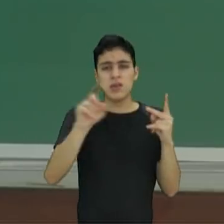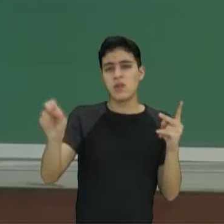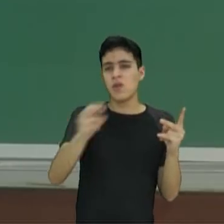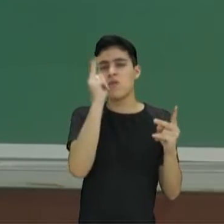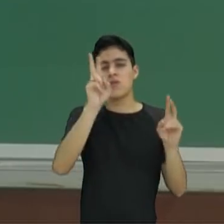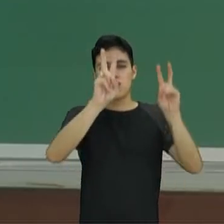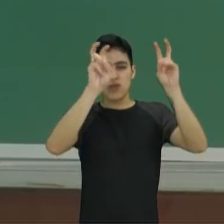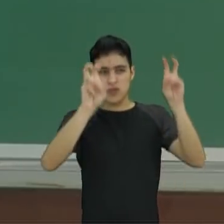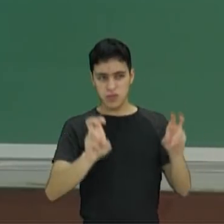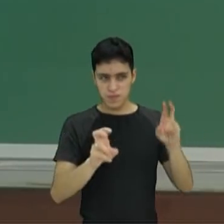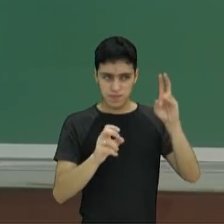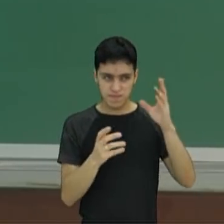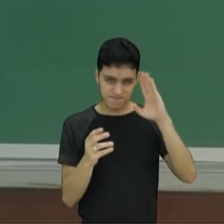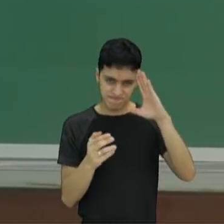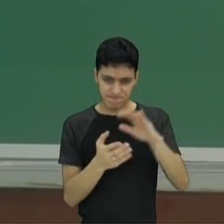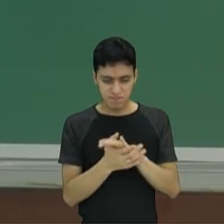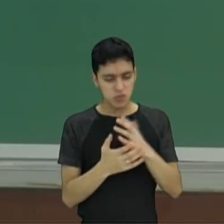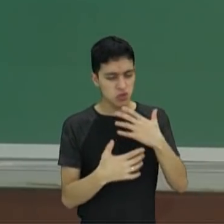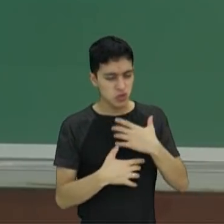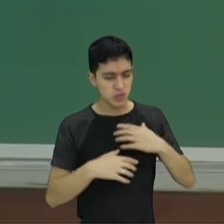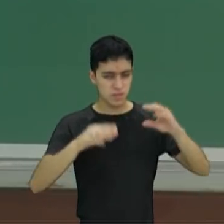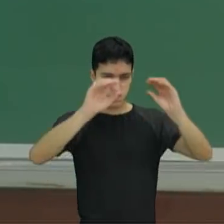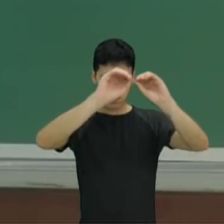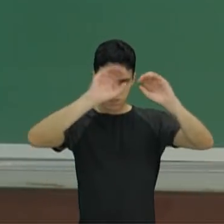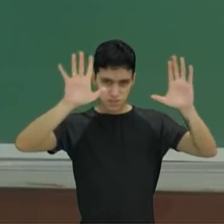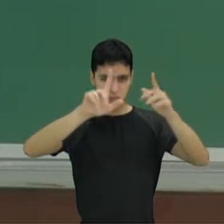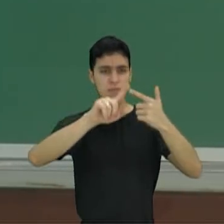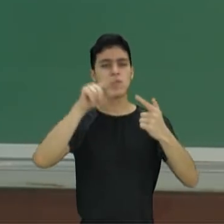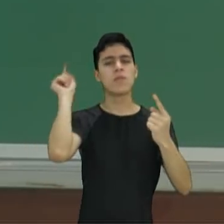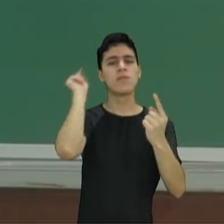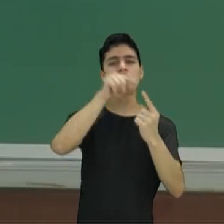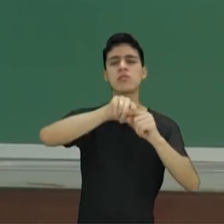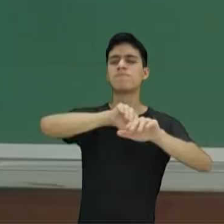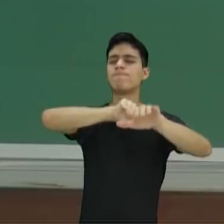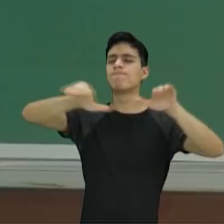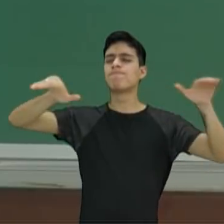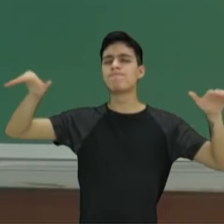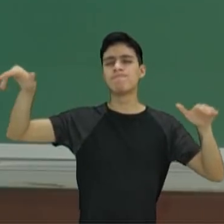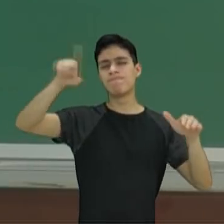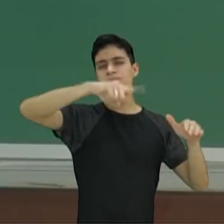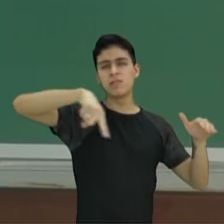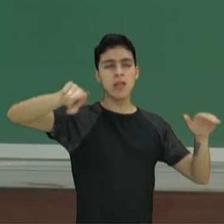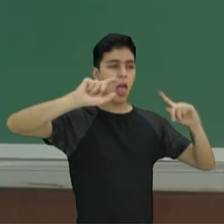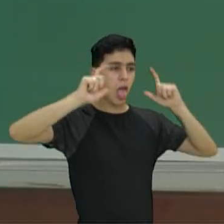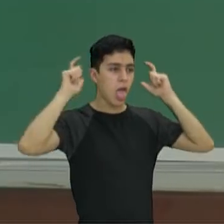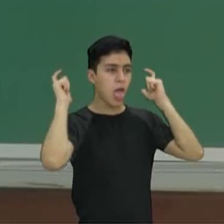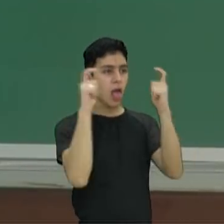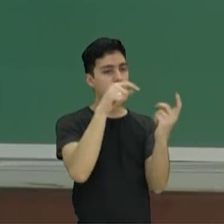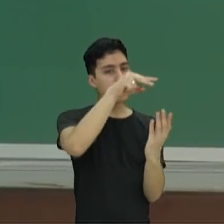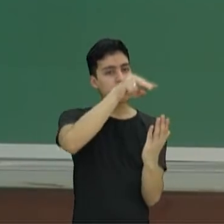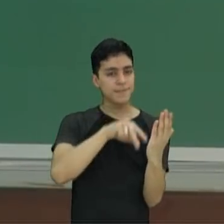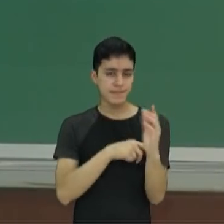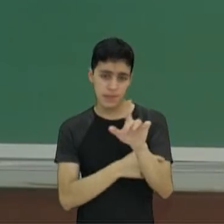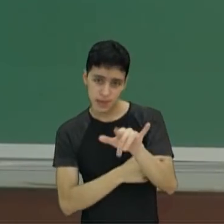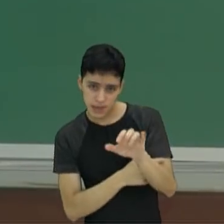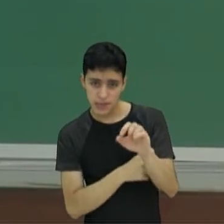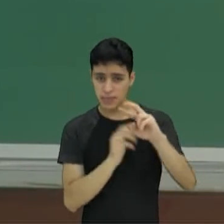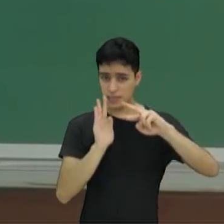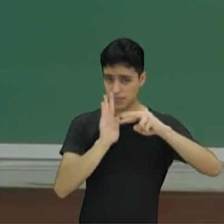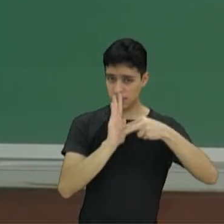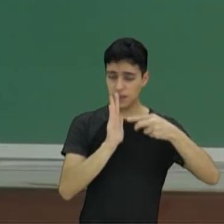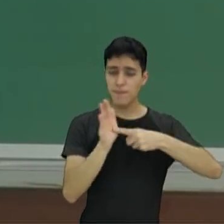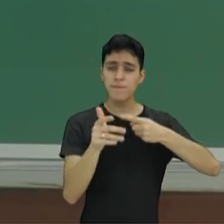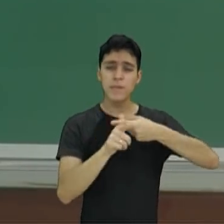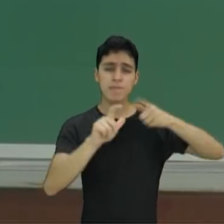é escrita de forma bastante clara, com o objetivo de chamar a atenção do leitor. Lead é a primeira parte de